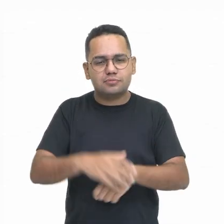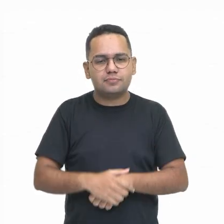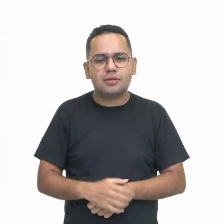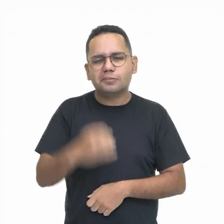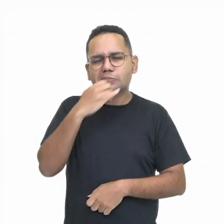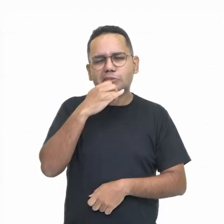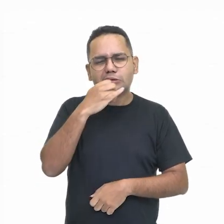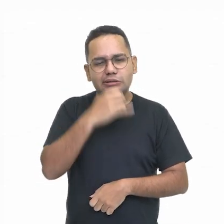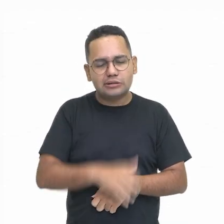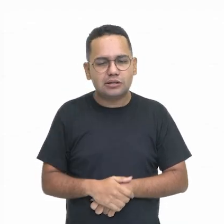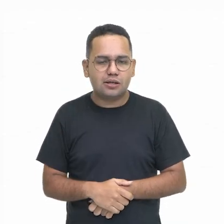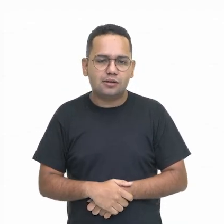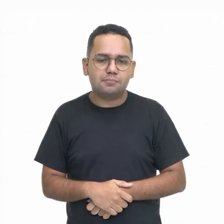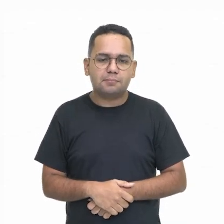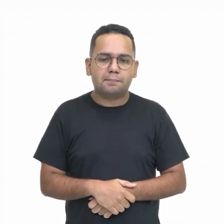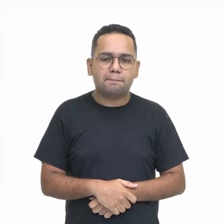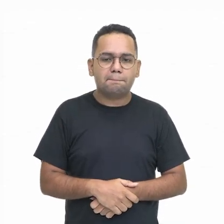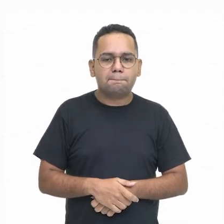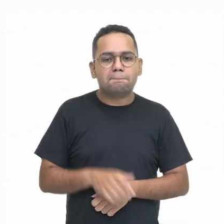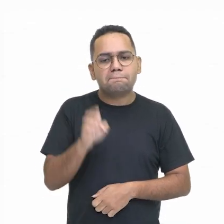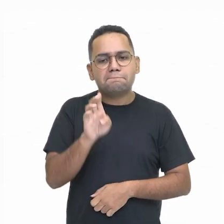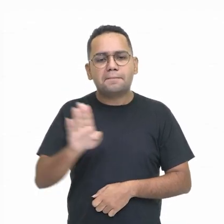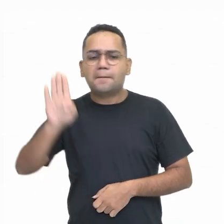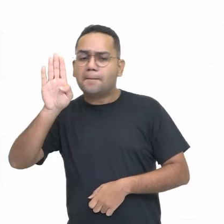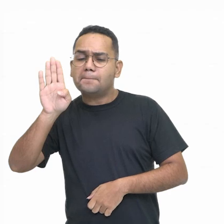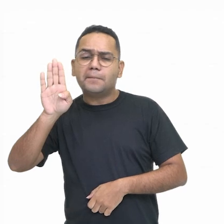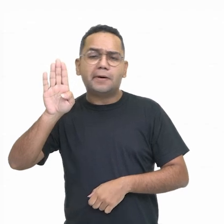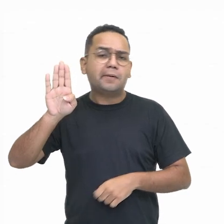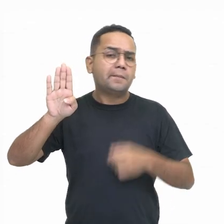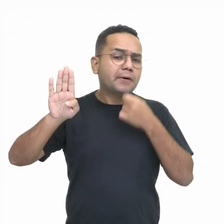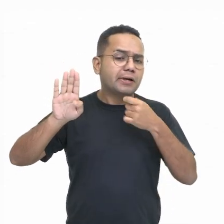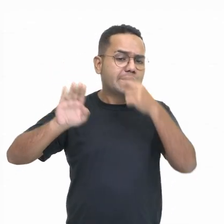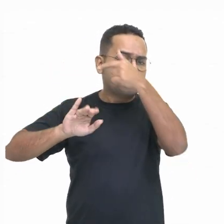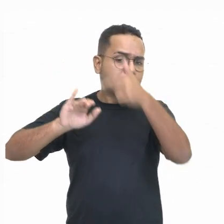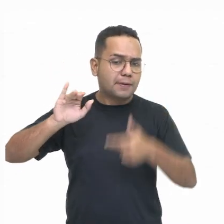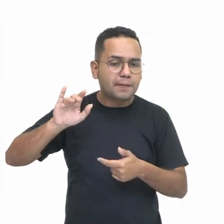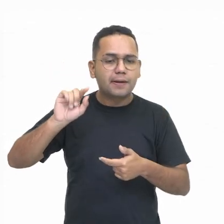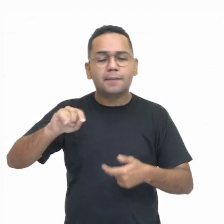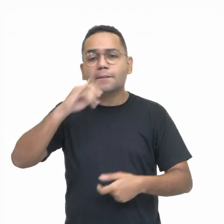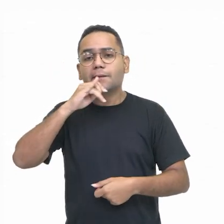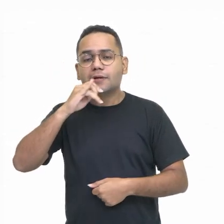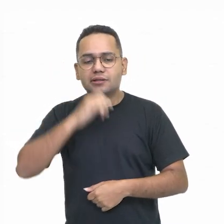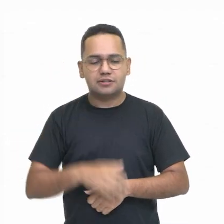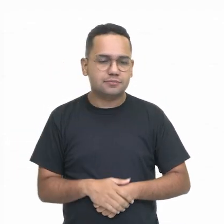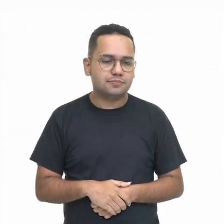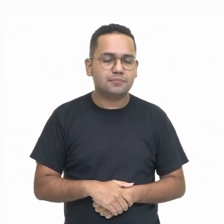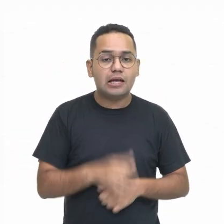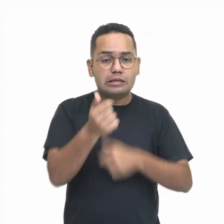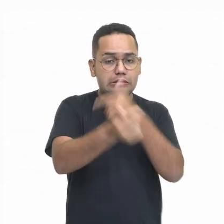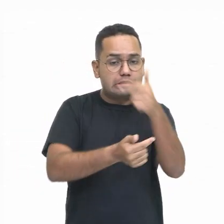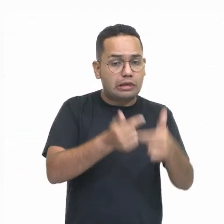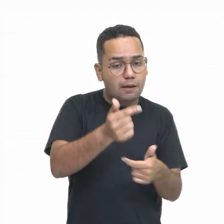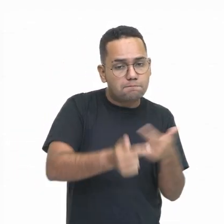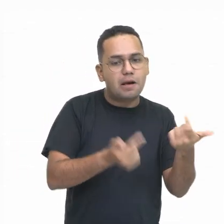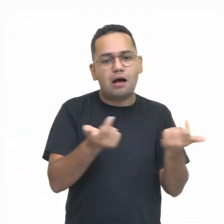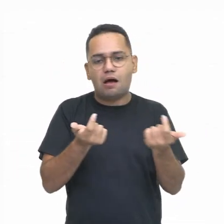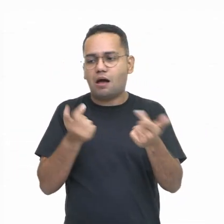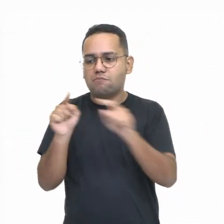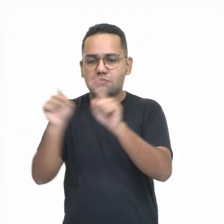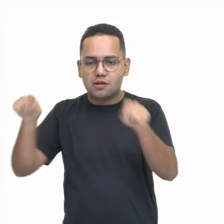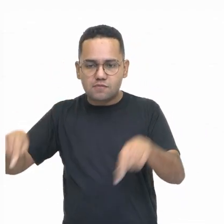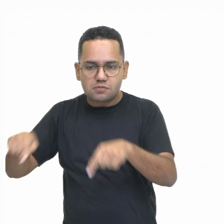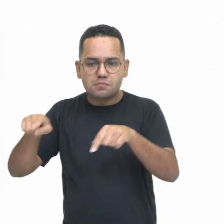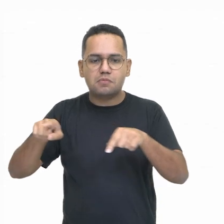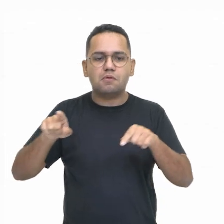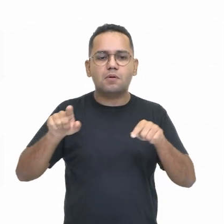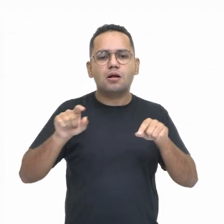como empregos e serviços públicos, atrai eleitores em busca de melhorias em suas condições de vida. Pausa aí